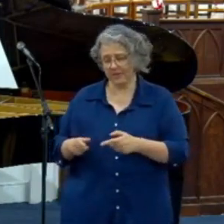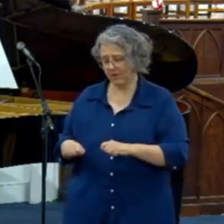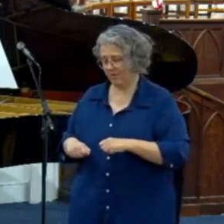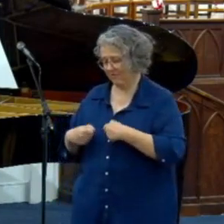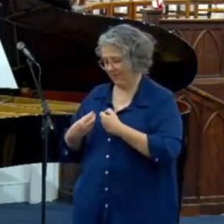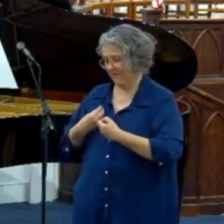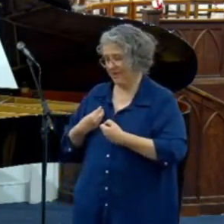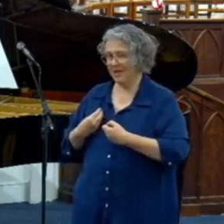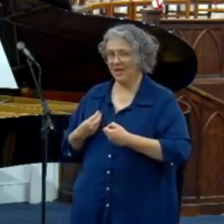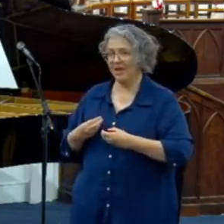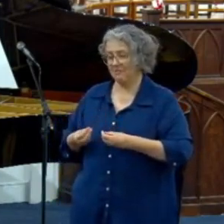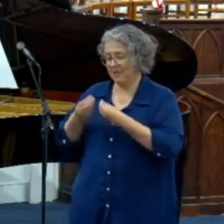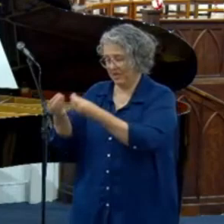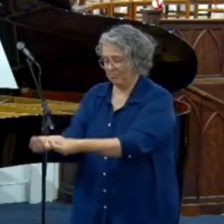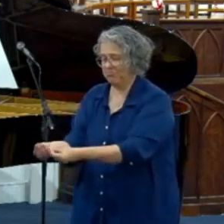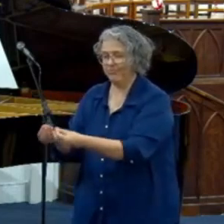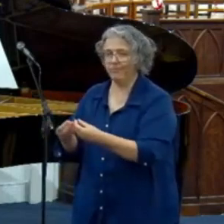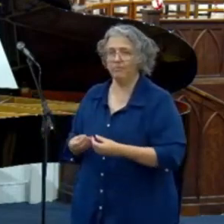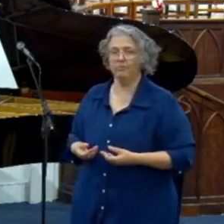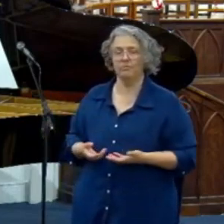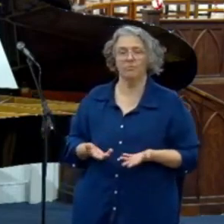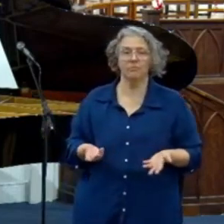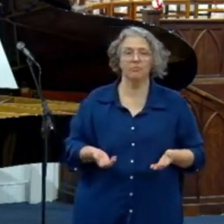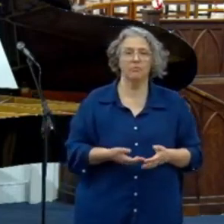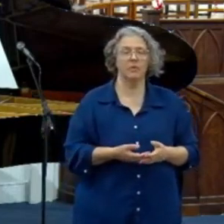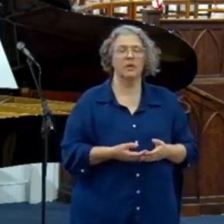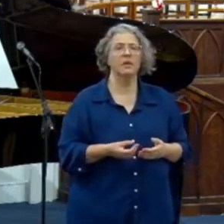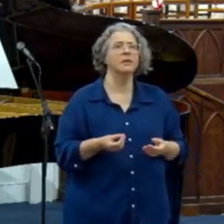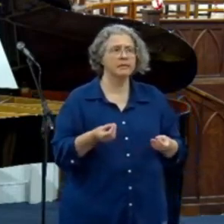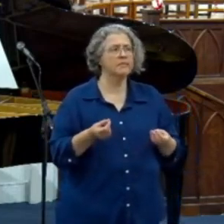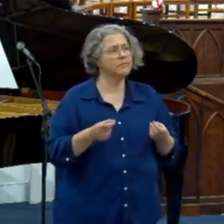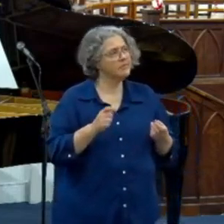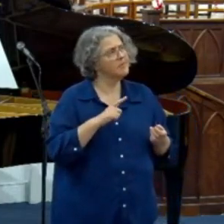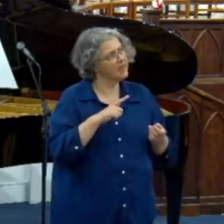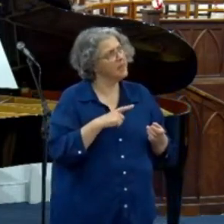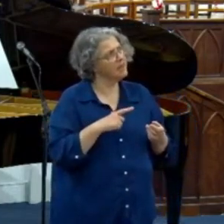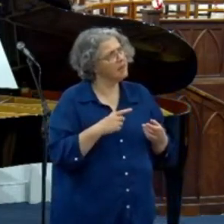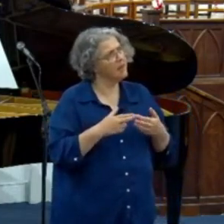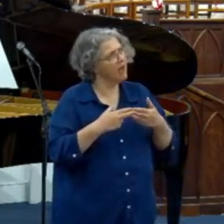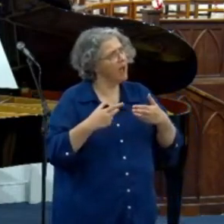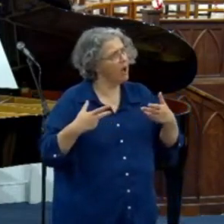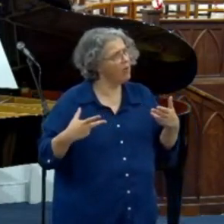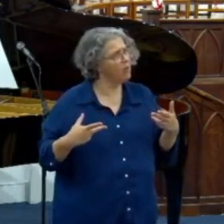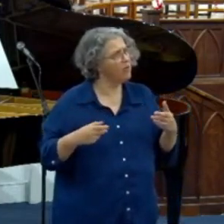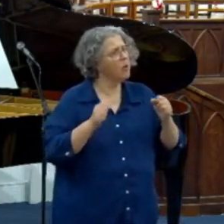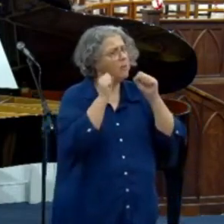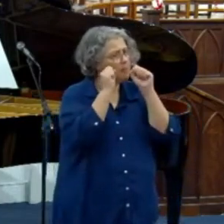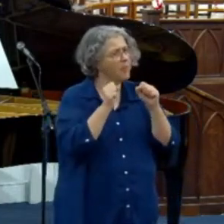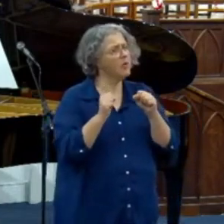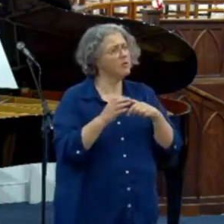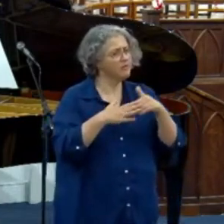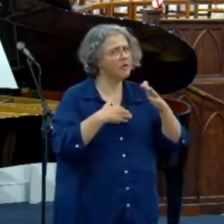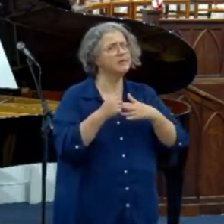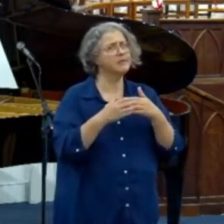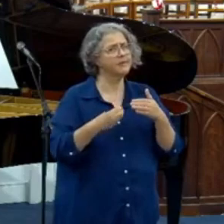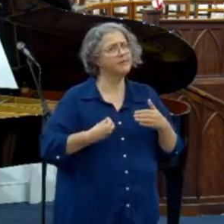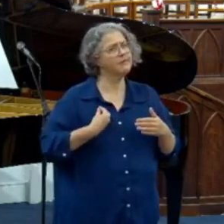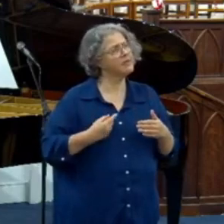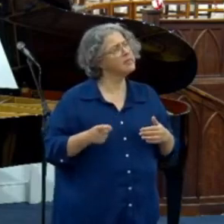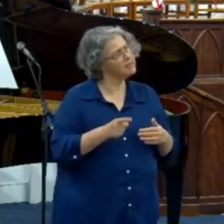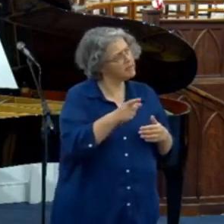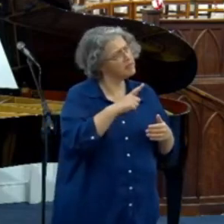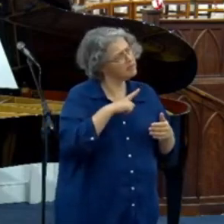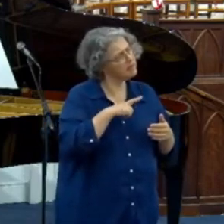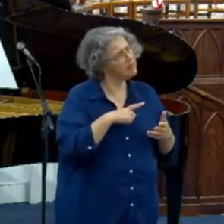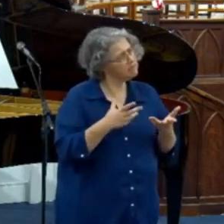sua? Tem alguma coisa que eu possa fazer pela vida eterna, Senhor? Veja uma pergunta, é uma pergunta muito